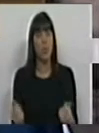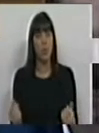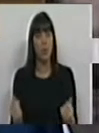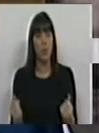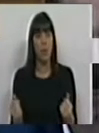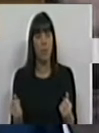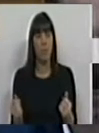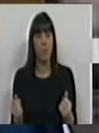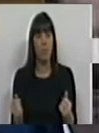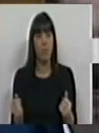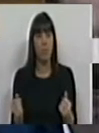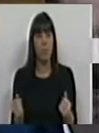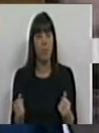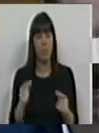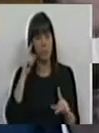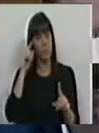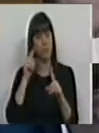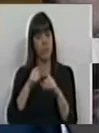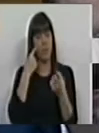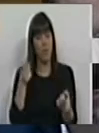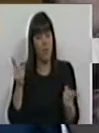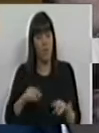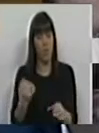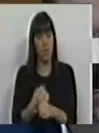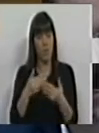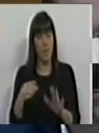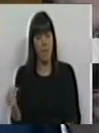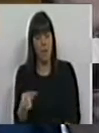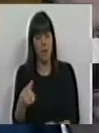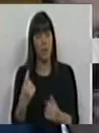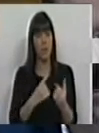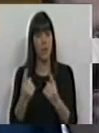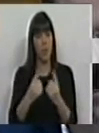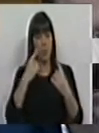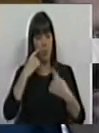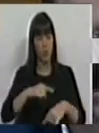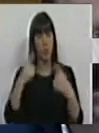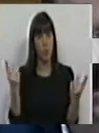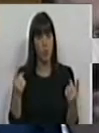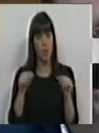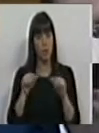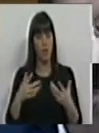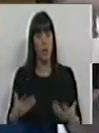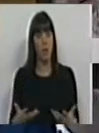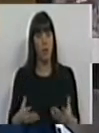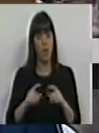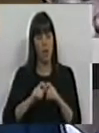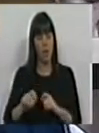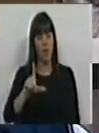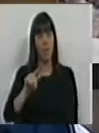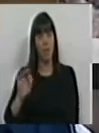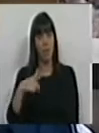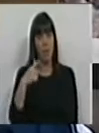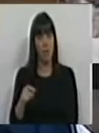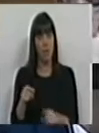solução, a intenção de reativar um serviço mínimo de transportes públicos neste momento na linha do